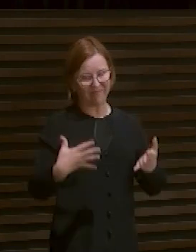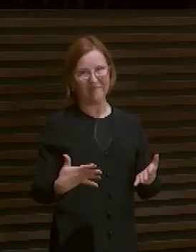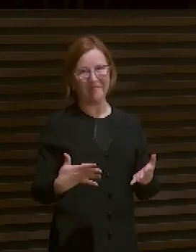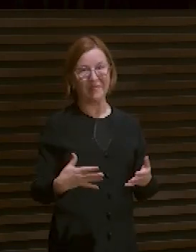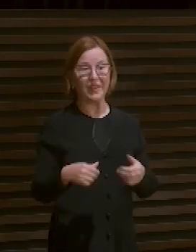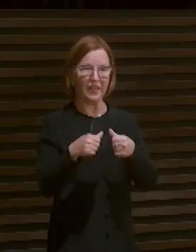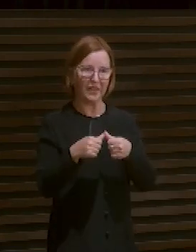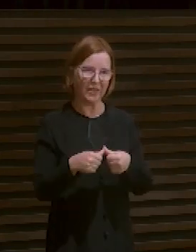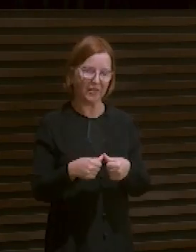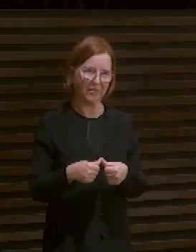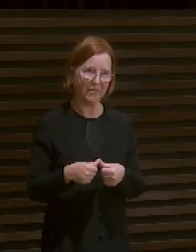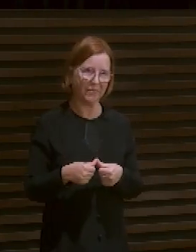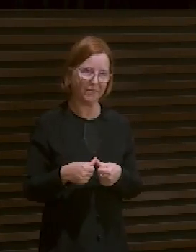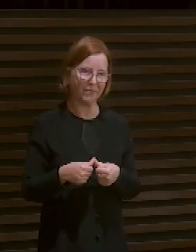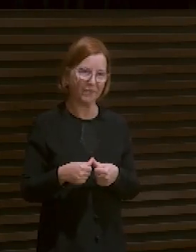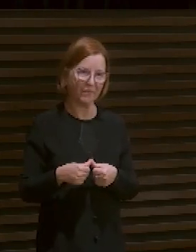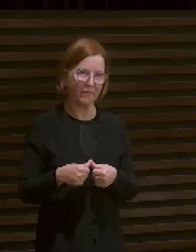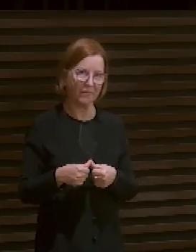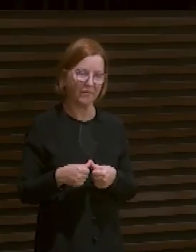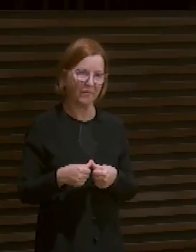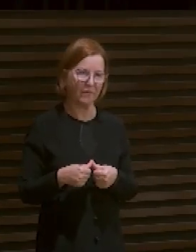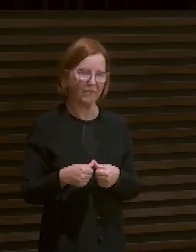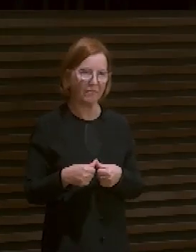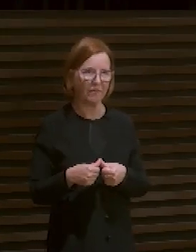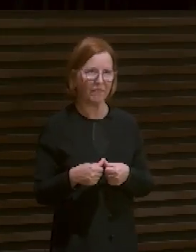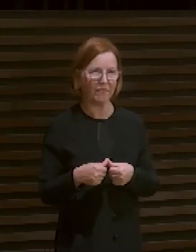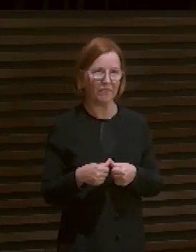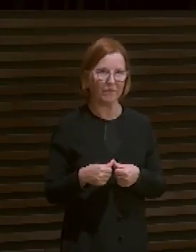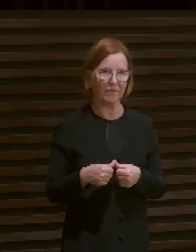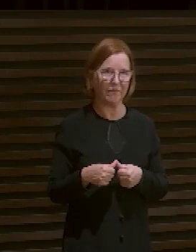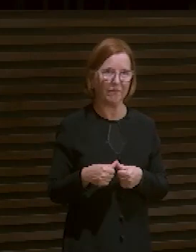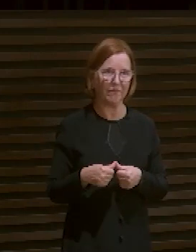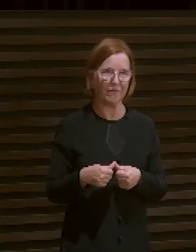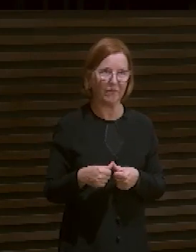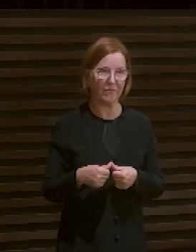Isso aqui não tem jeito se você